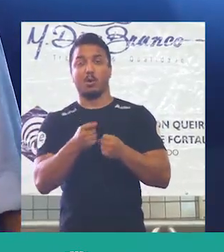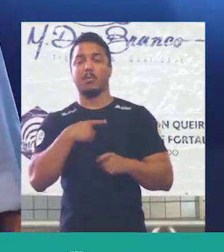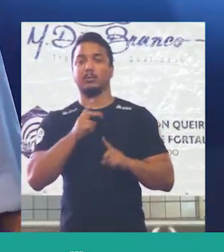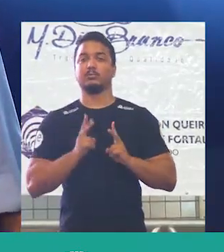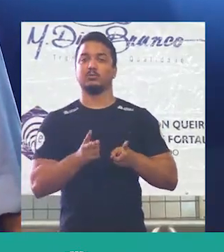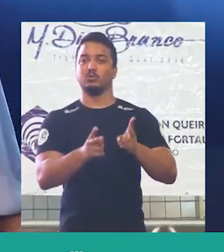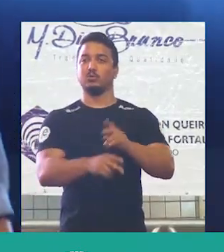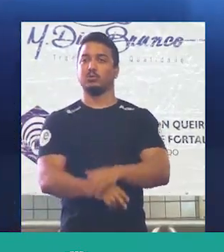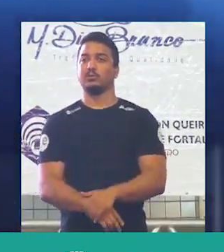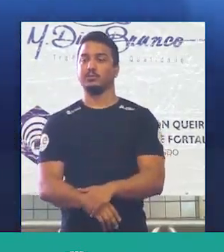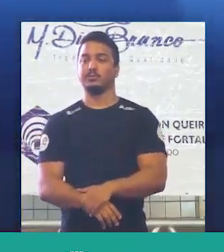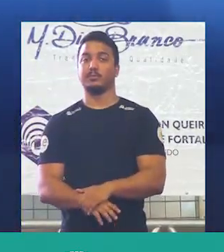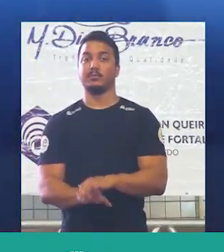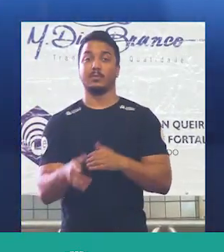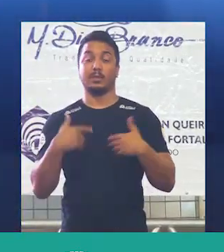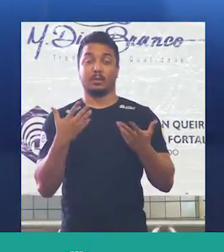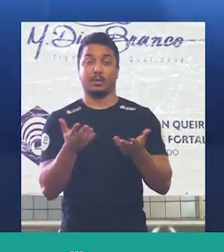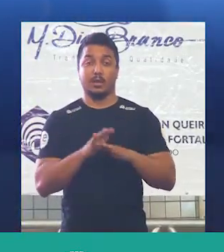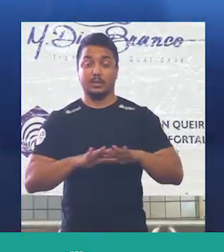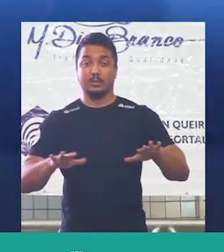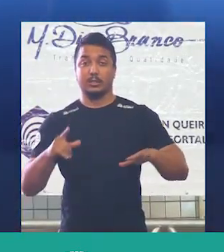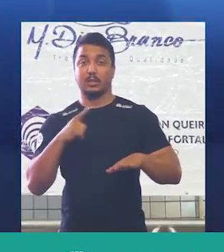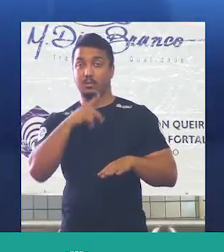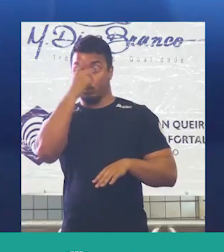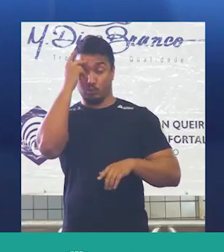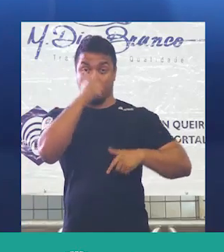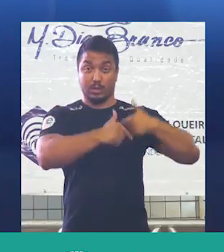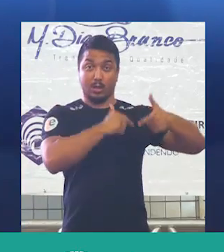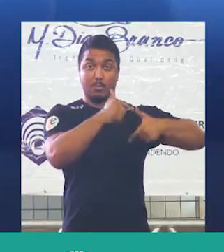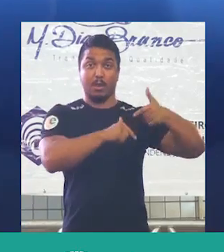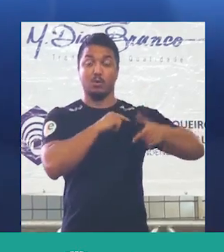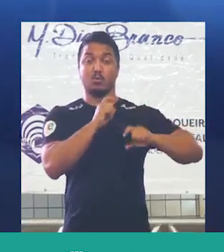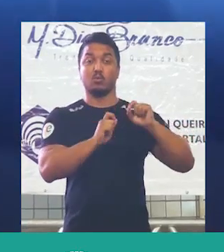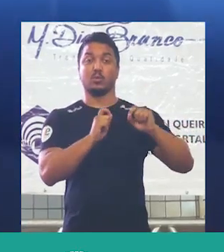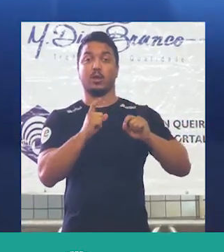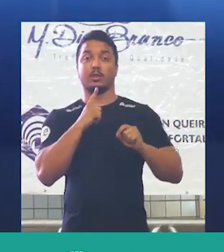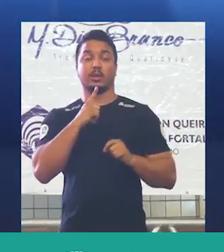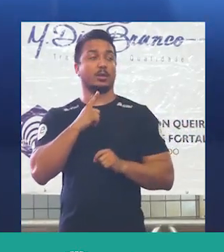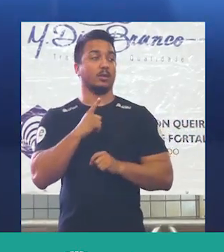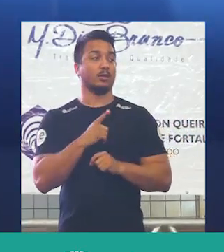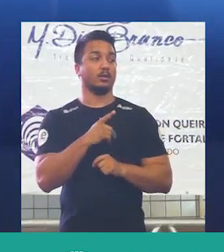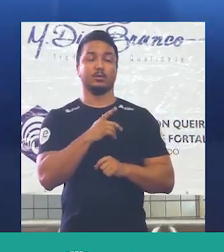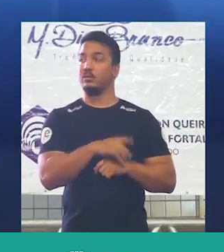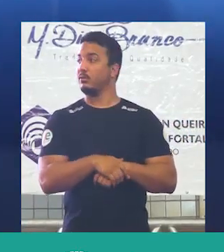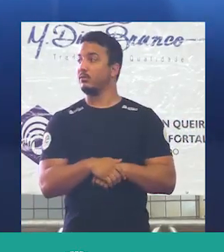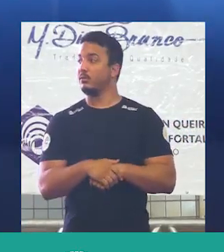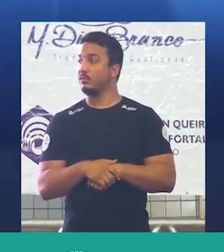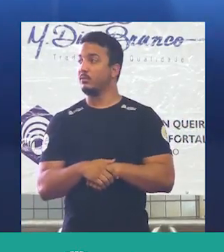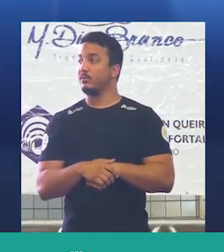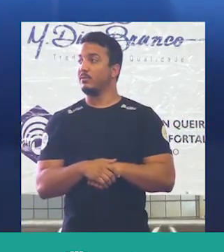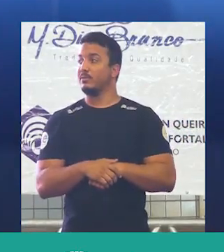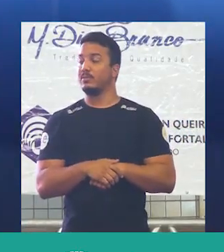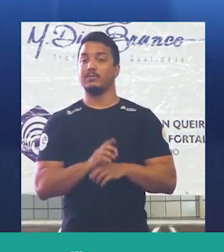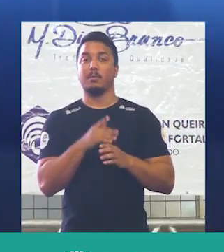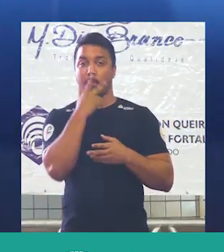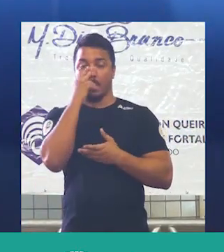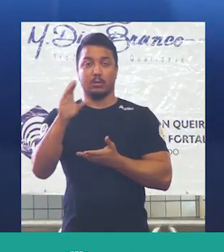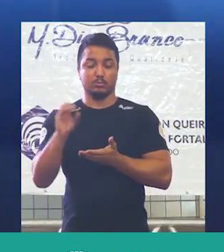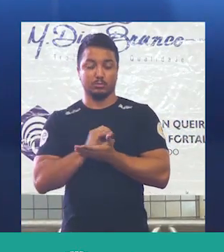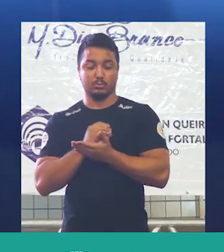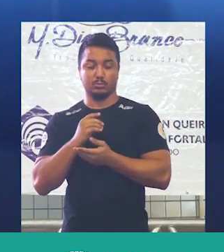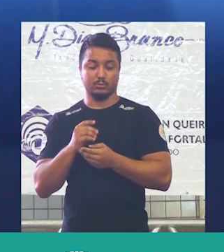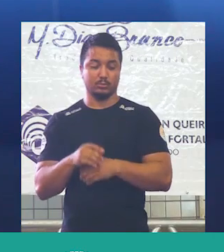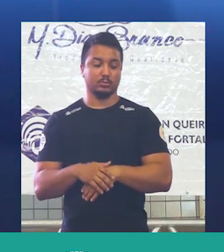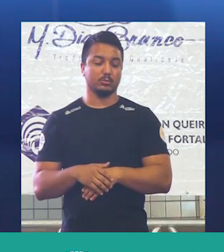mas vamos aqui. Então, dessa forma, os trabalhadores diziam assim, acabou, como diria os bebezinhos.